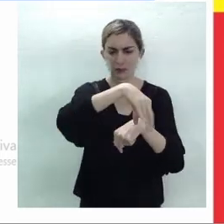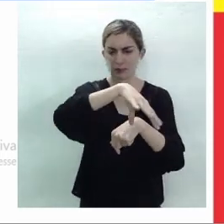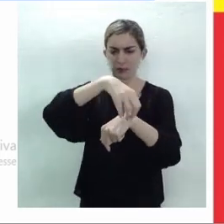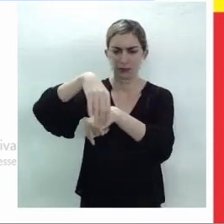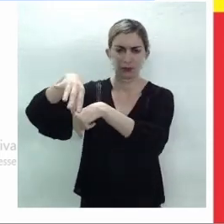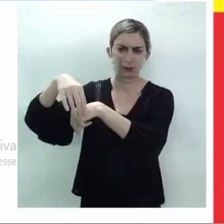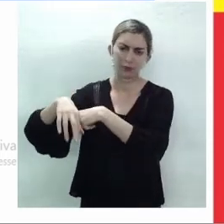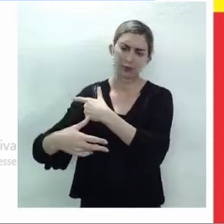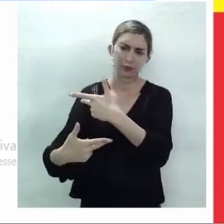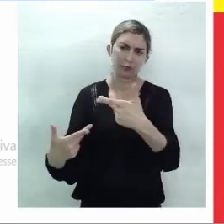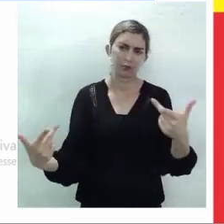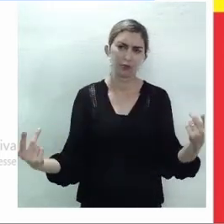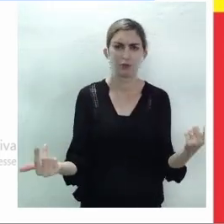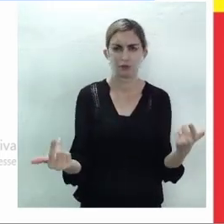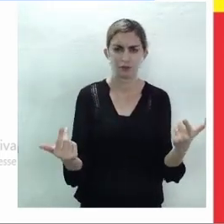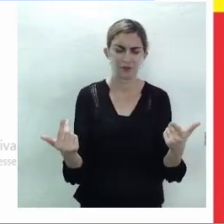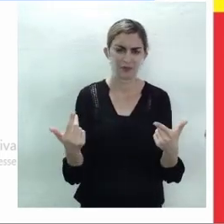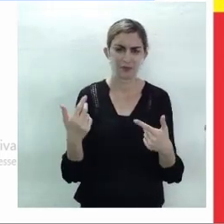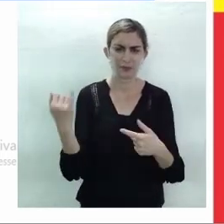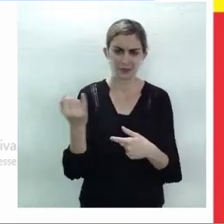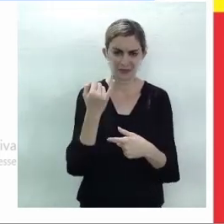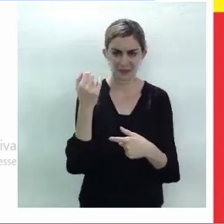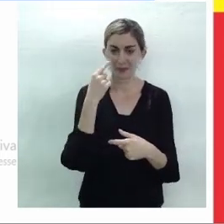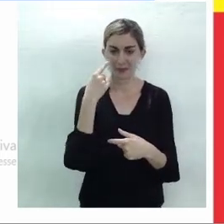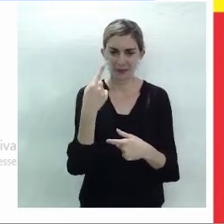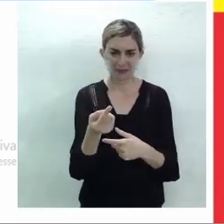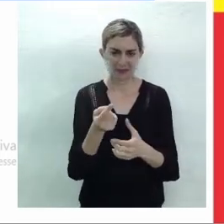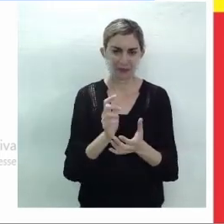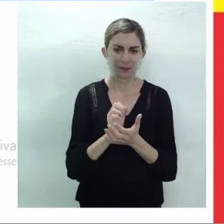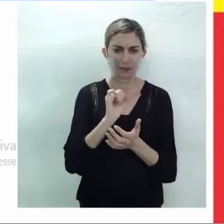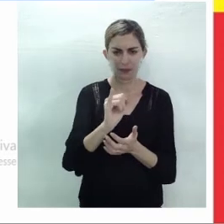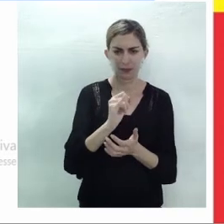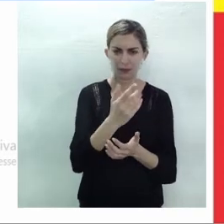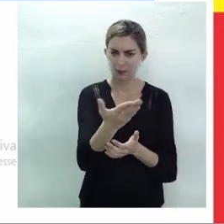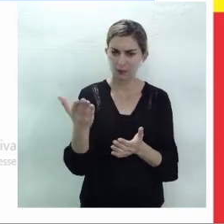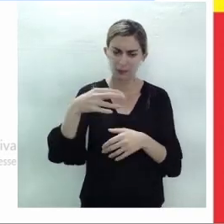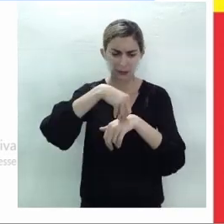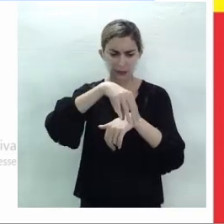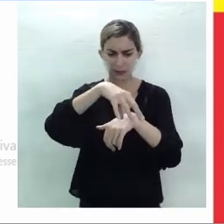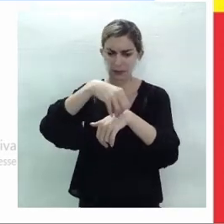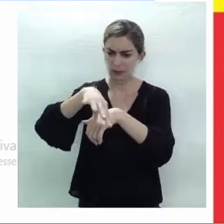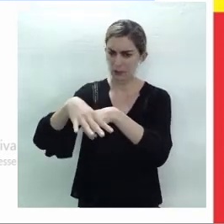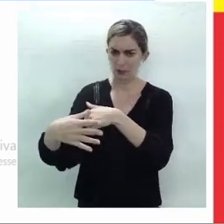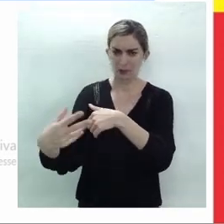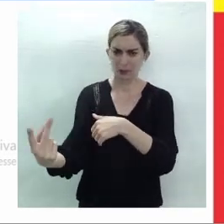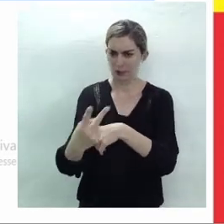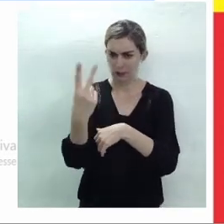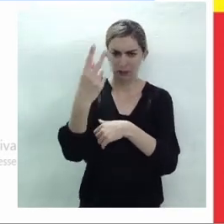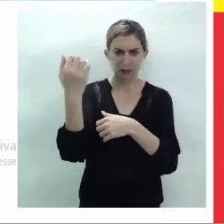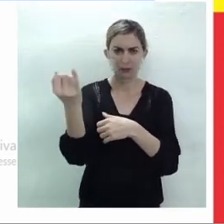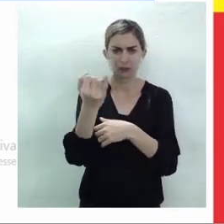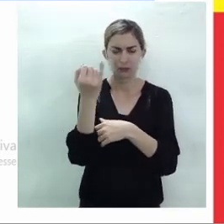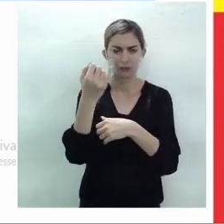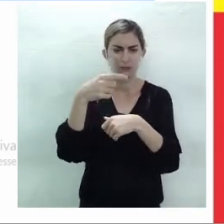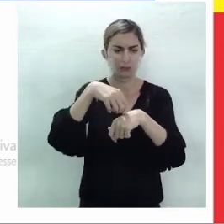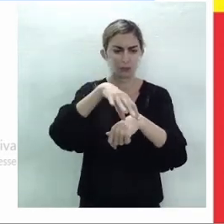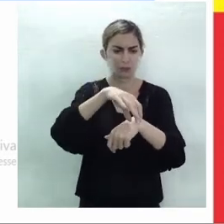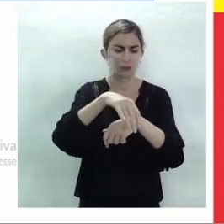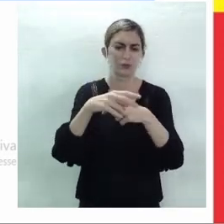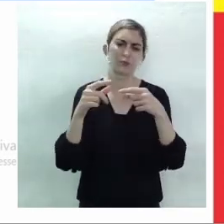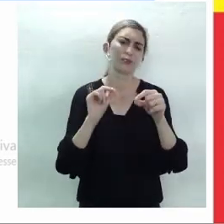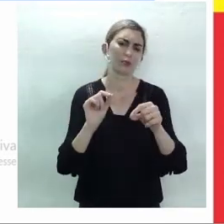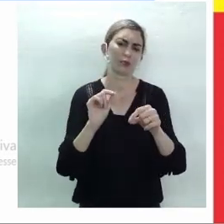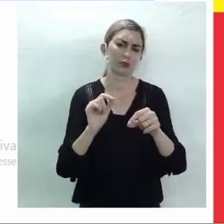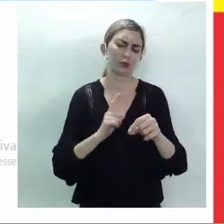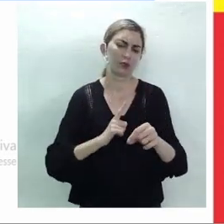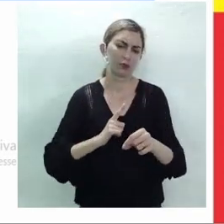compartilham muitos valores essenciais. Vejam só, se elas compartilham valores essenciais, há